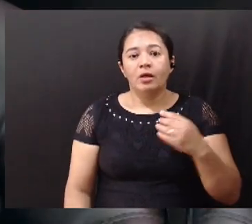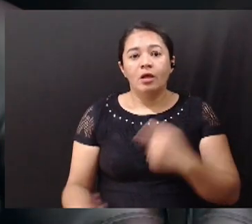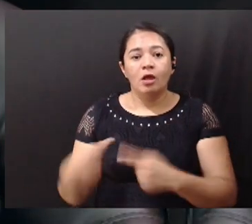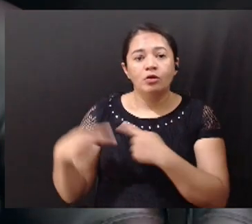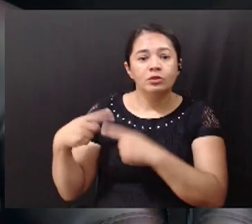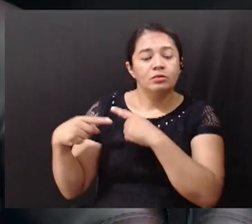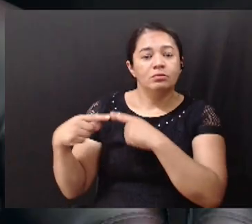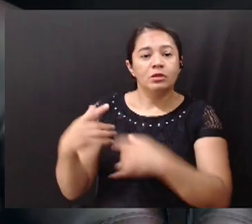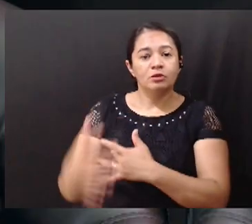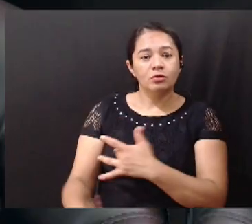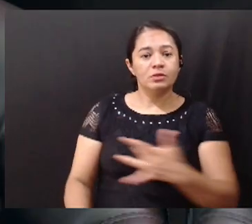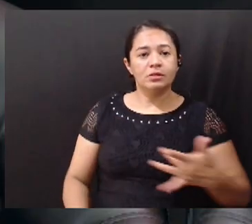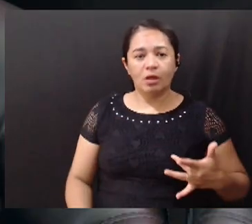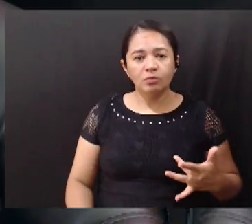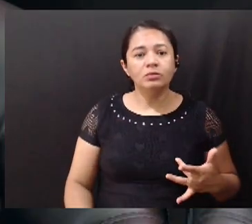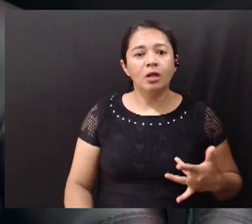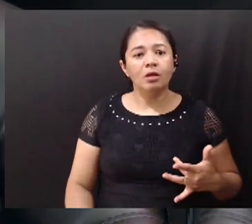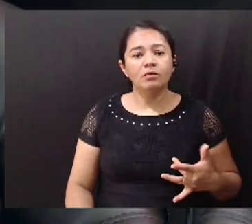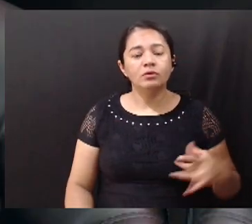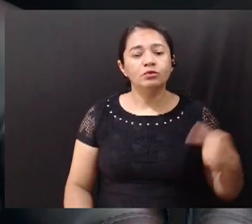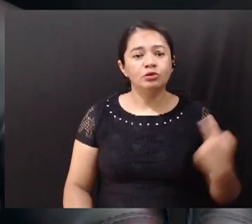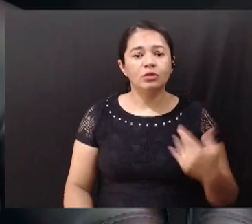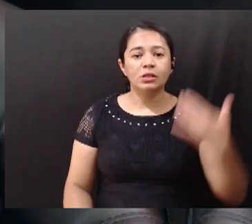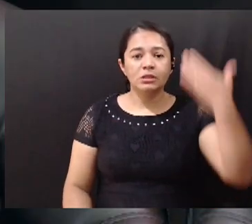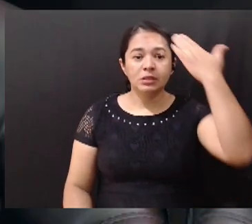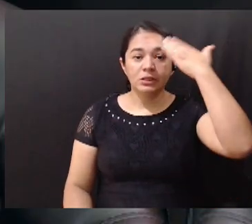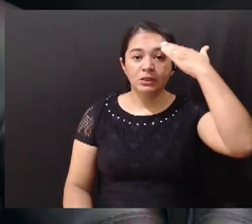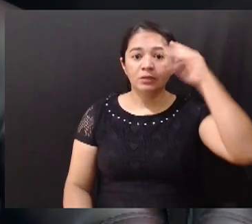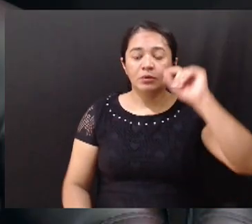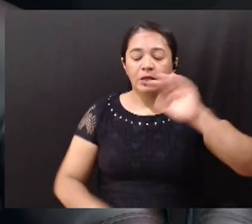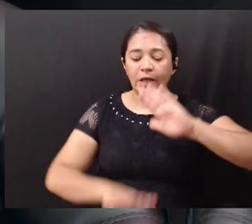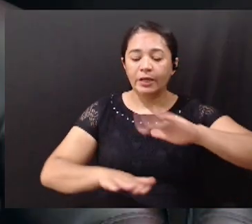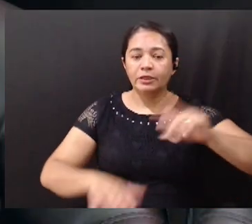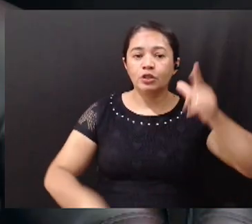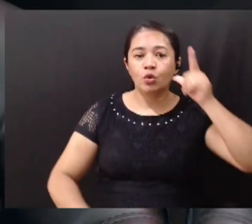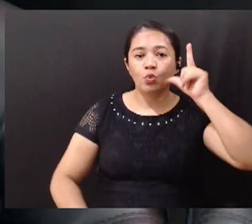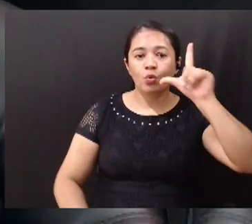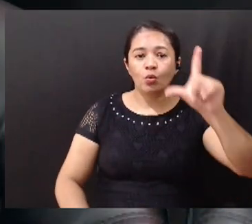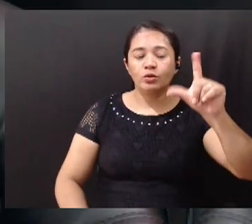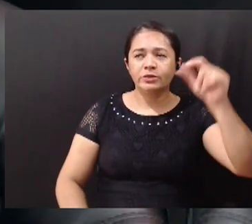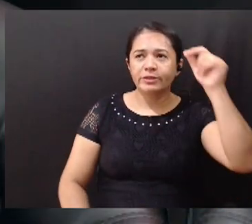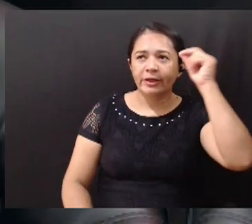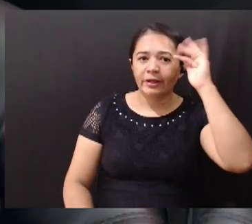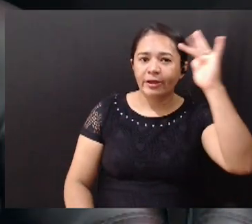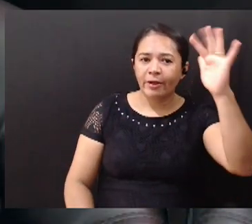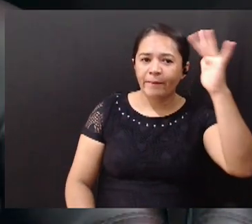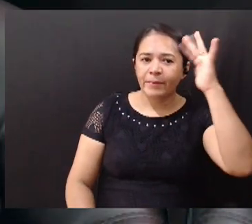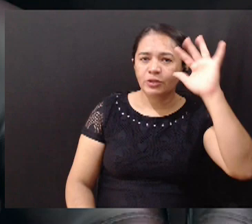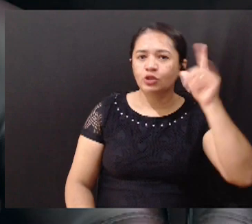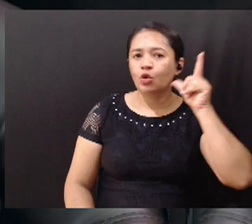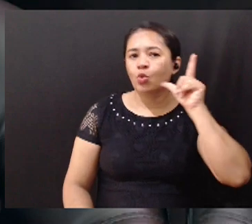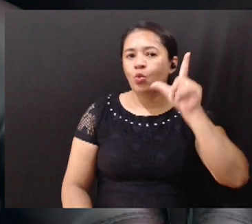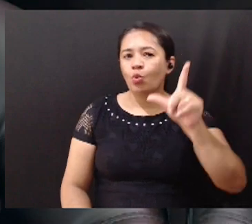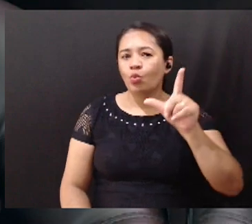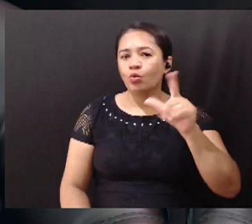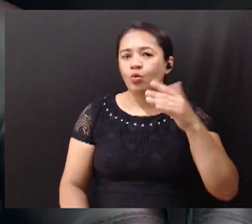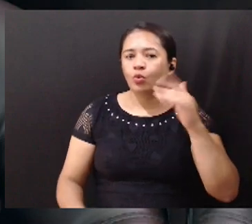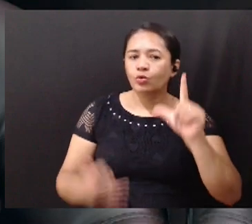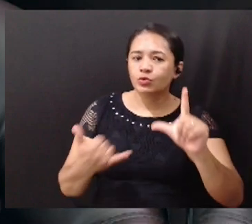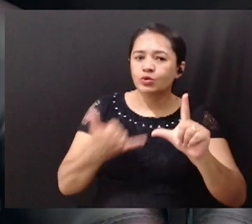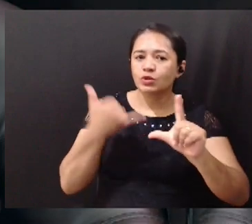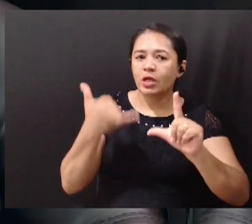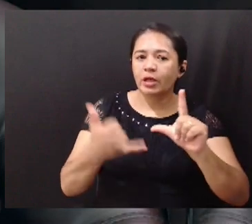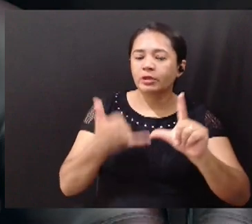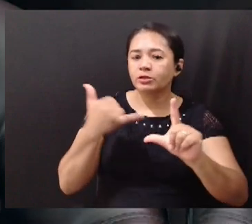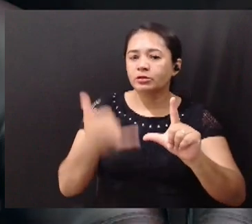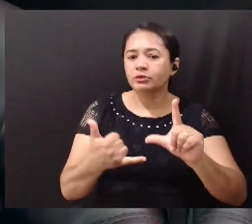né? A gente entende que a criança consegue ter essa imaginação, ela consegue ter o lúdico, ela consegue ter